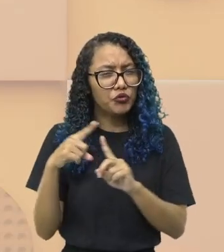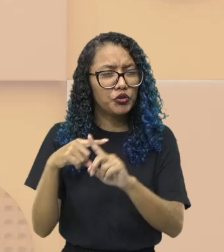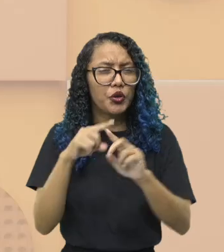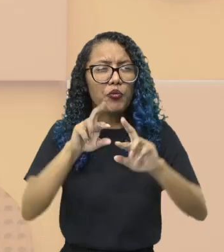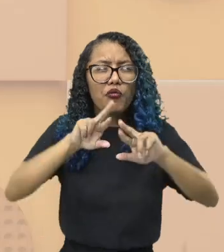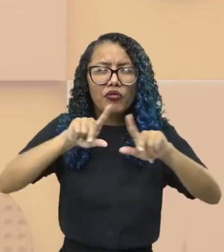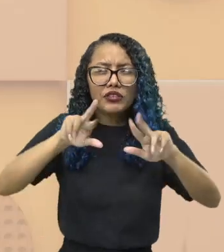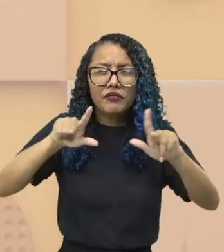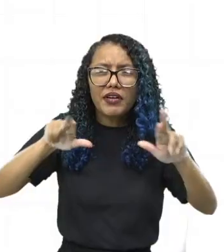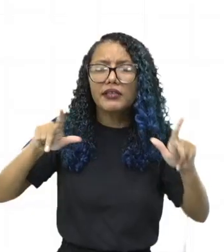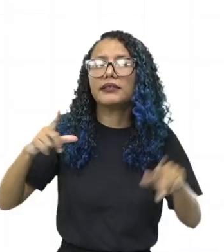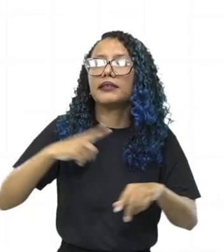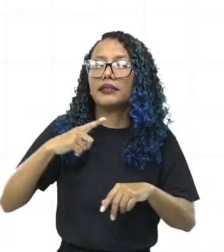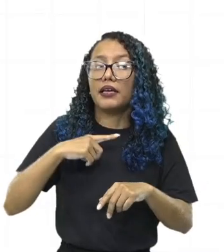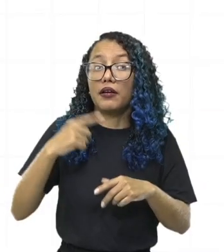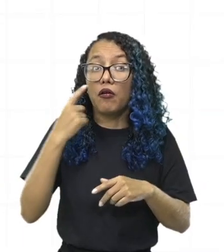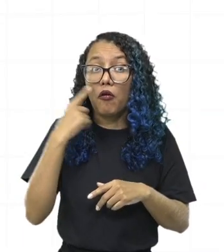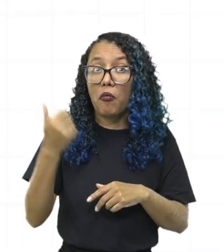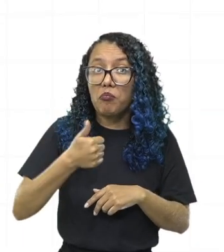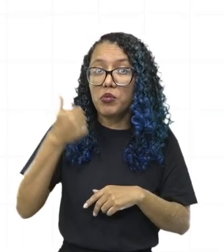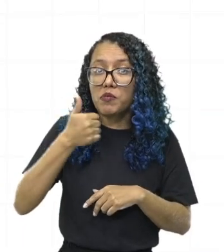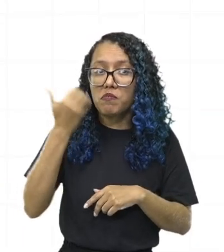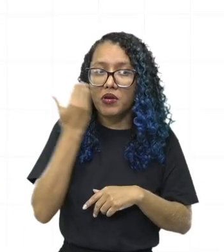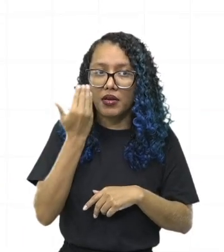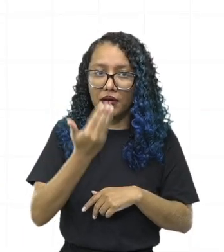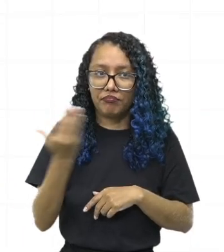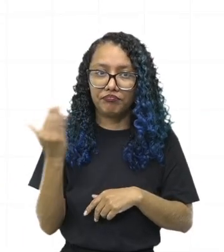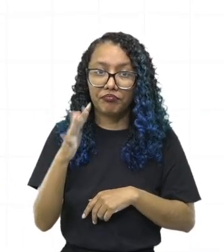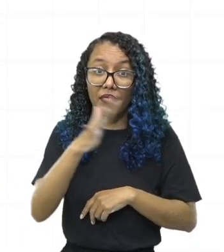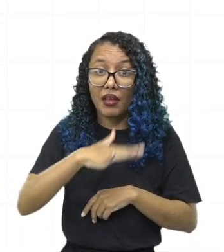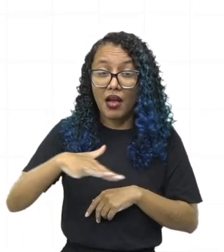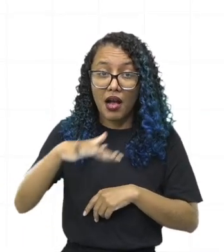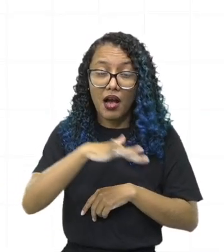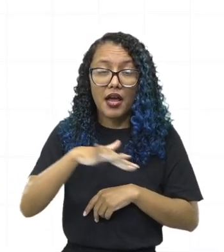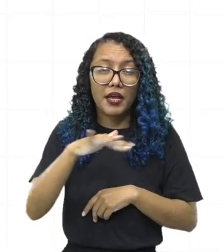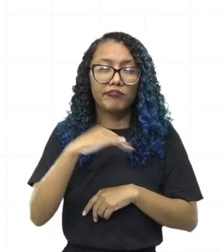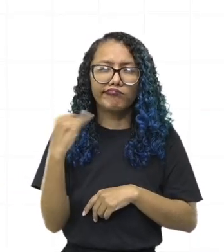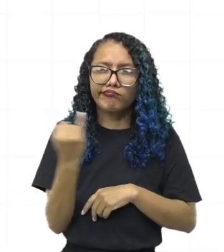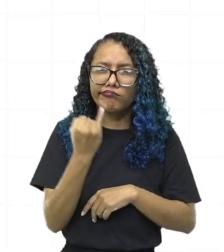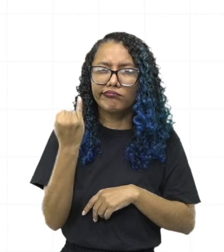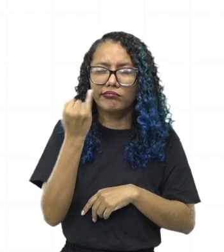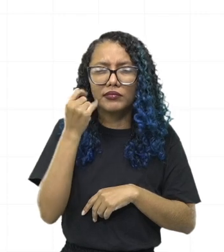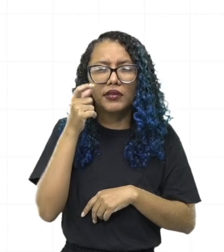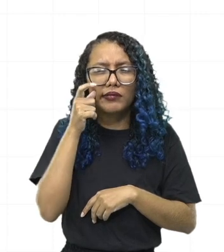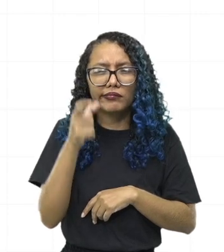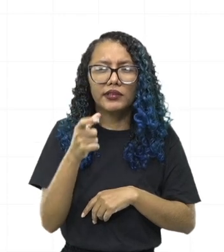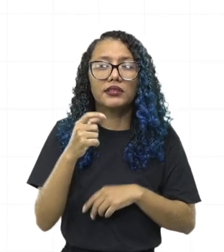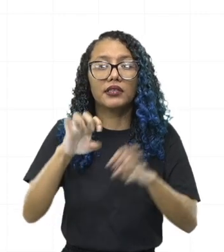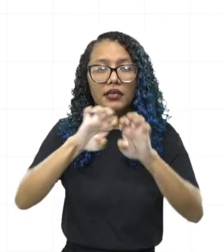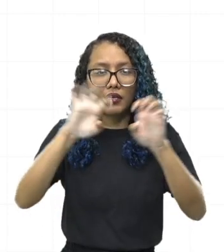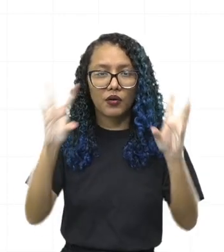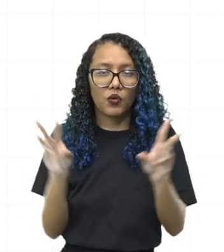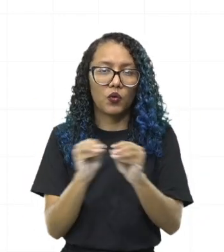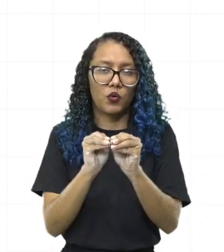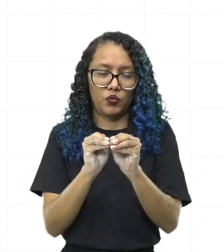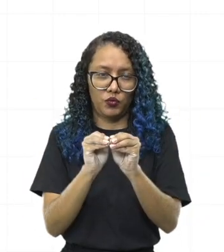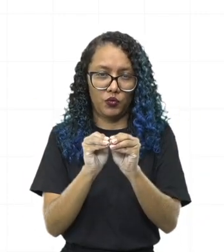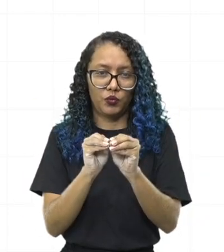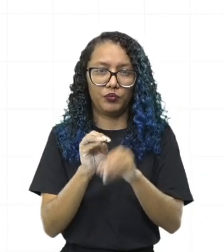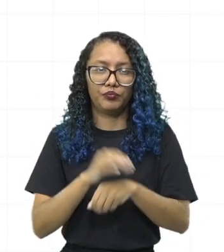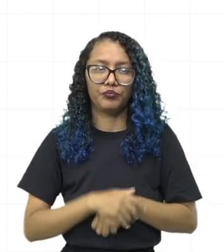Vamos à primeira categoria, aí nós temos a área de relevante interesse ecológico, nós temos